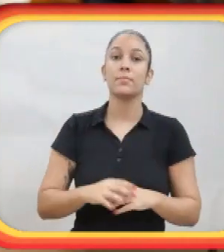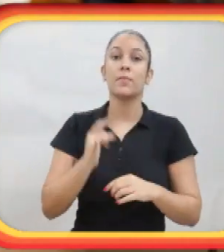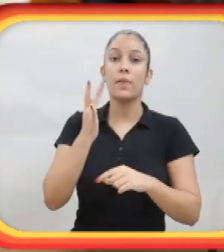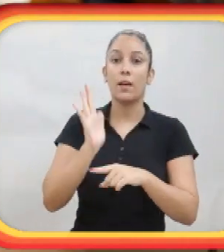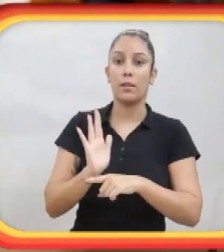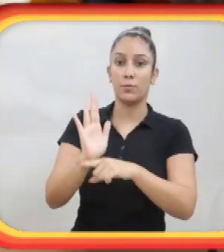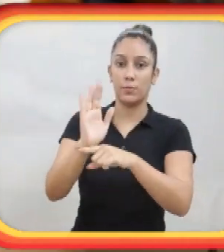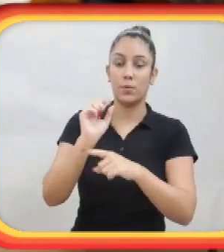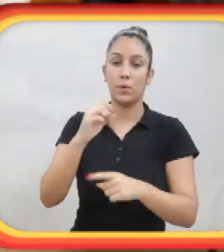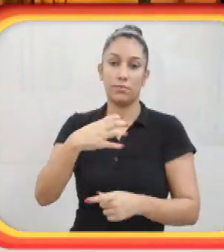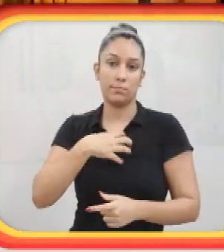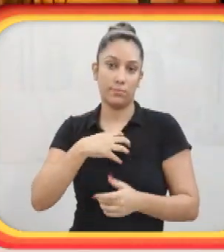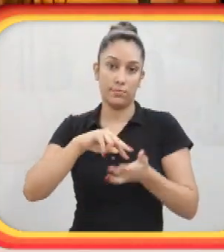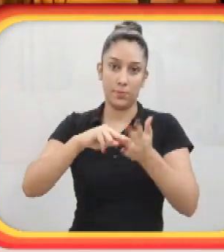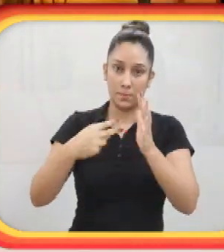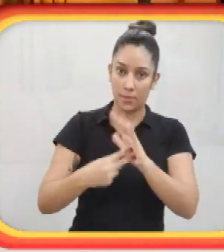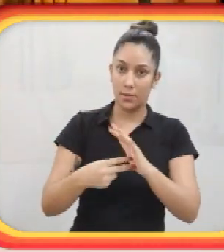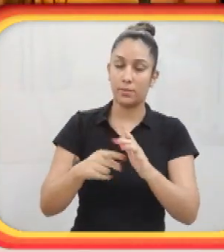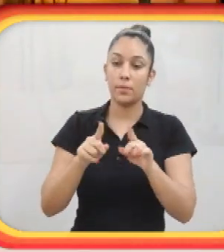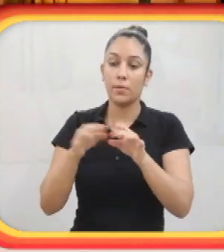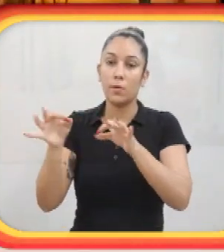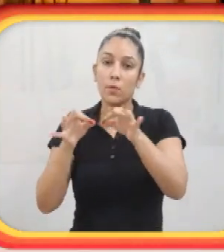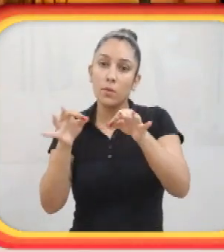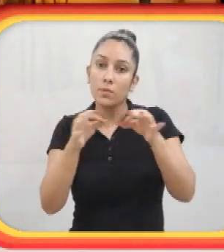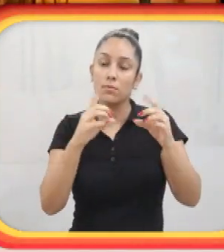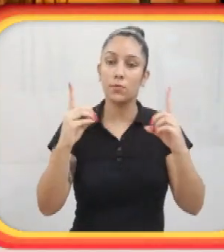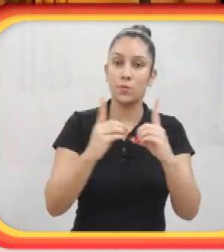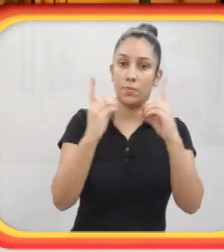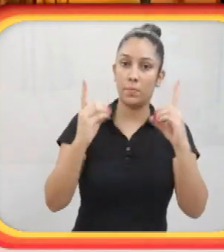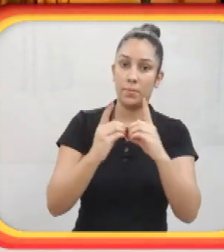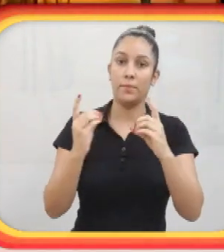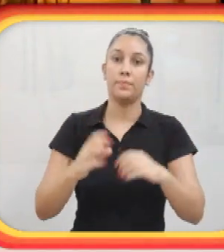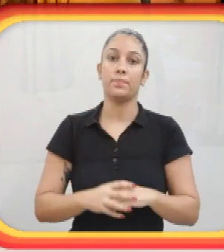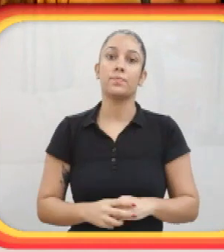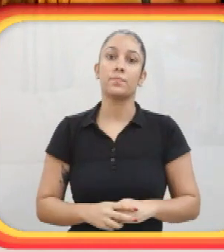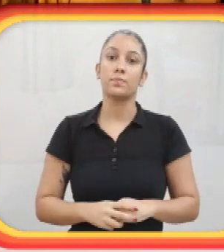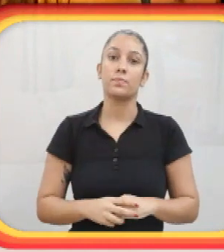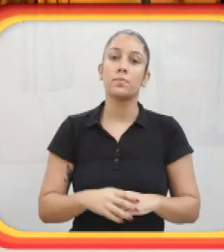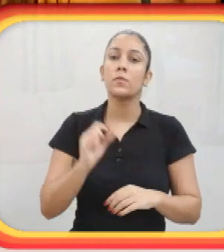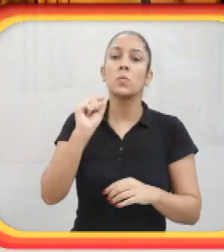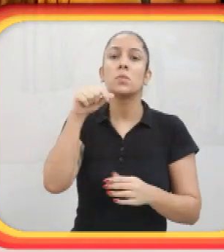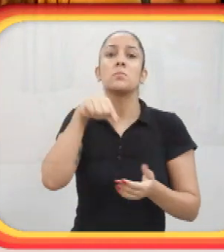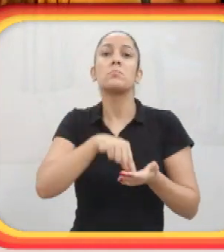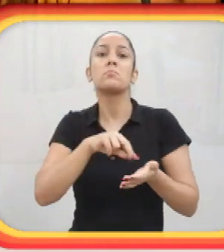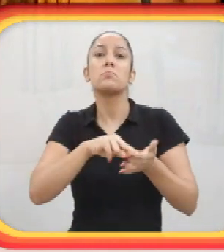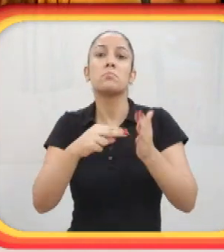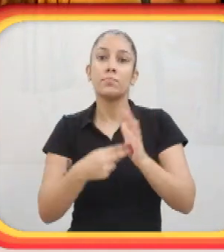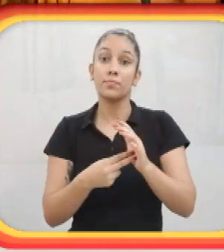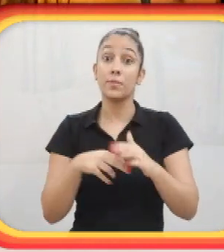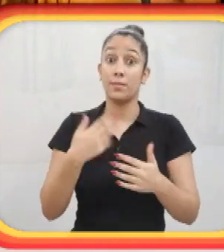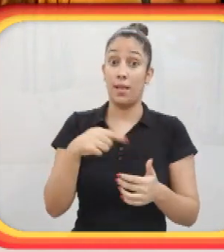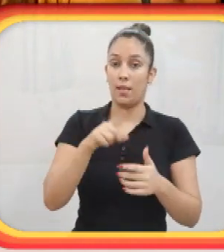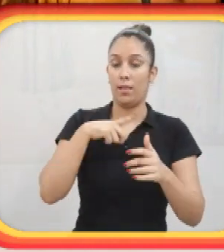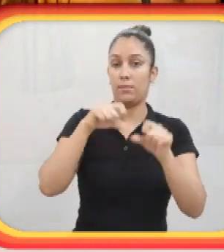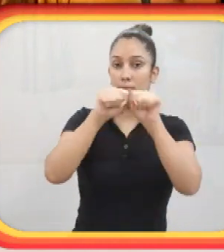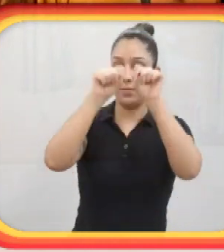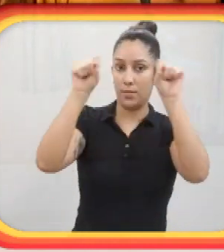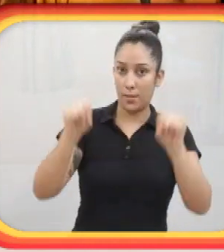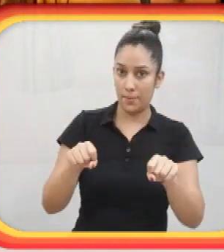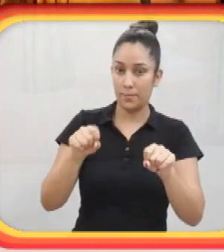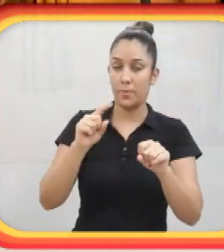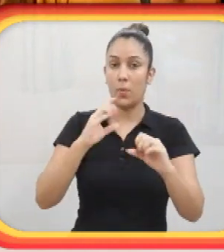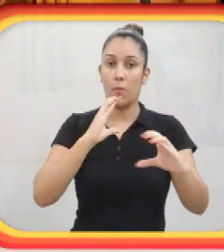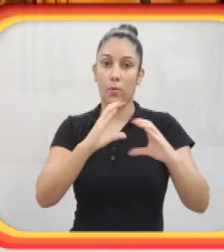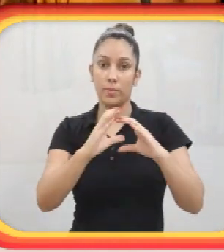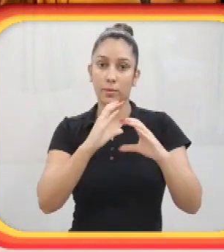Agora, eu trabalho mais com o método POD, que a tradução em português dessa sigla ficou convencionada em pranchas pragmáticas